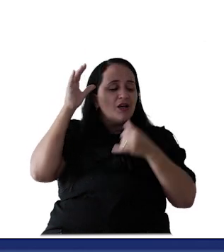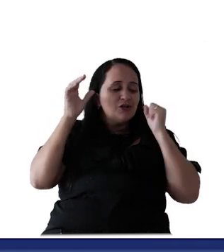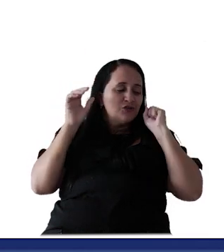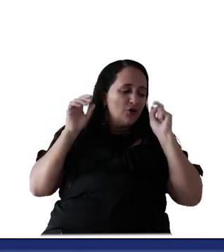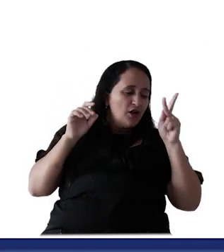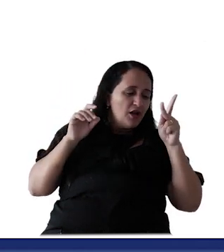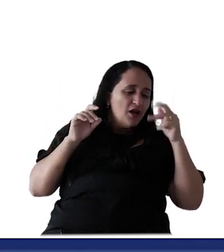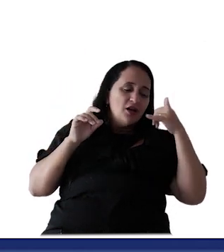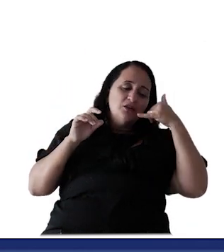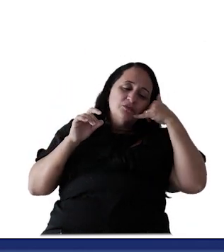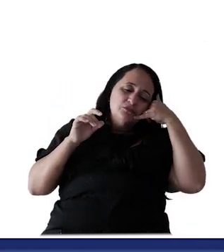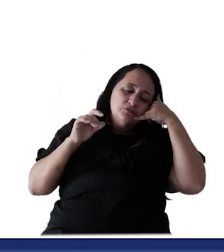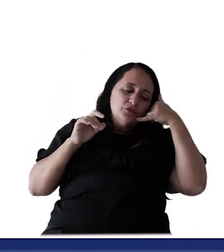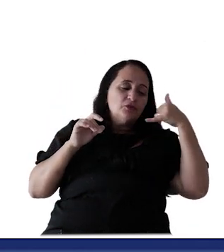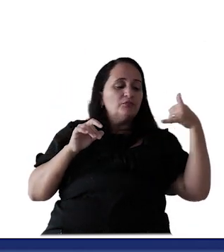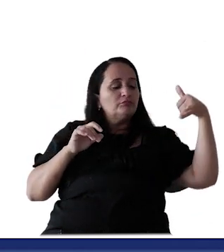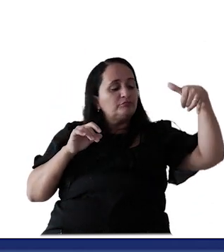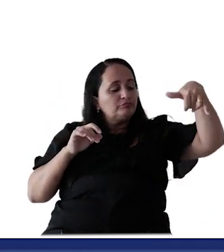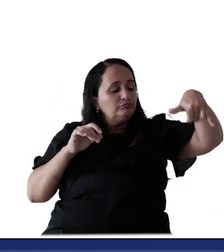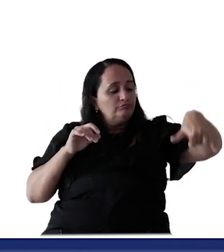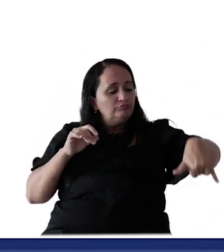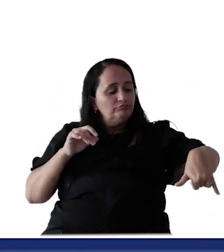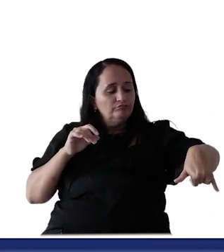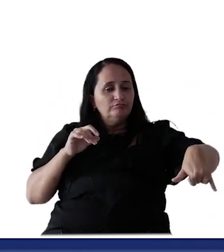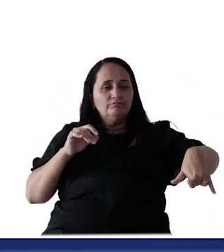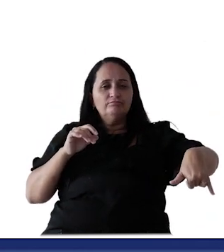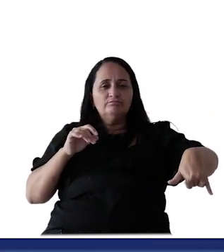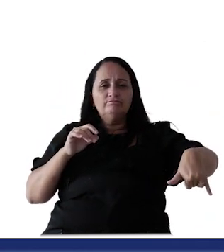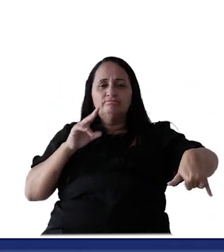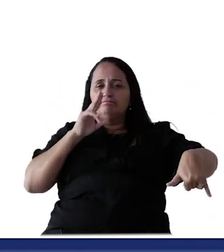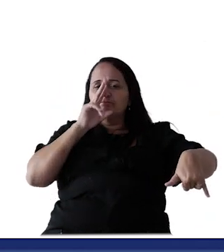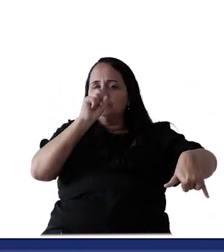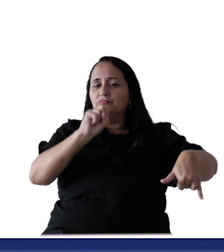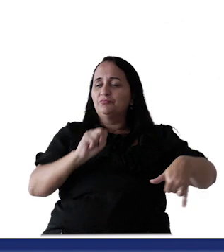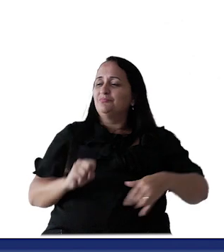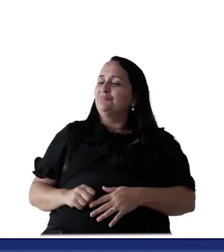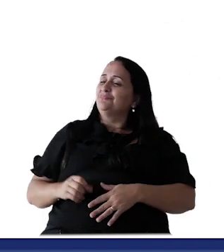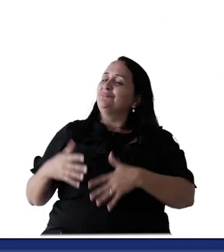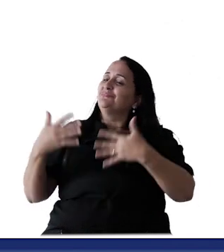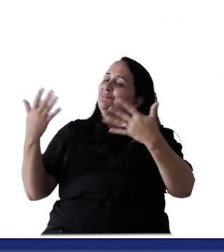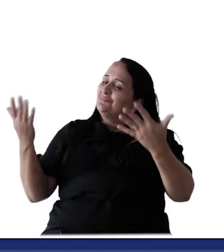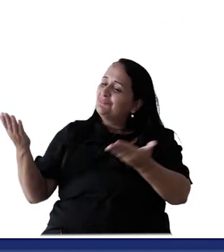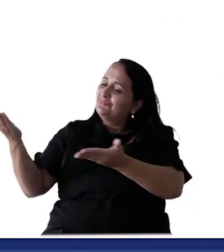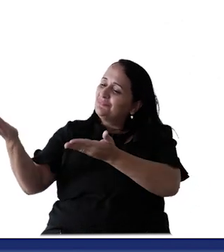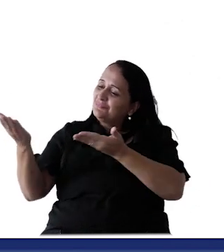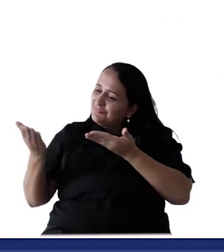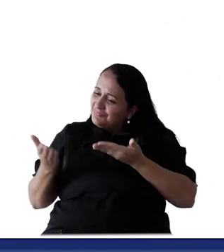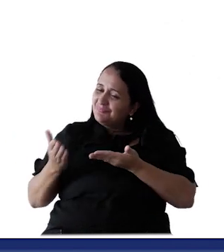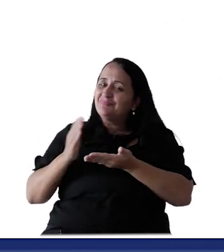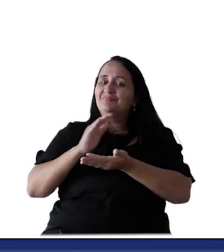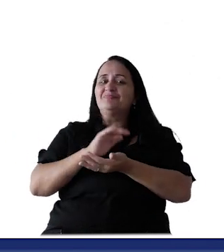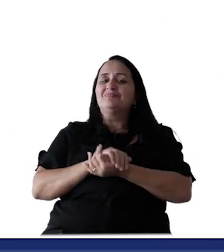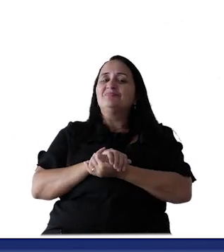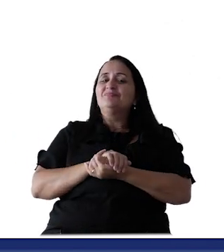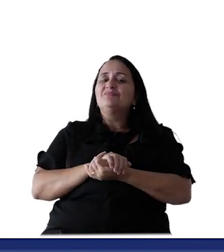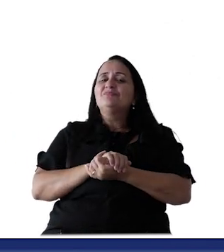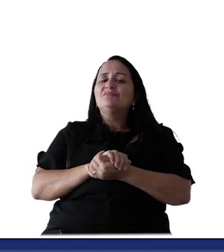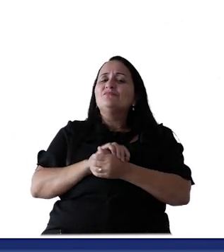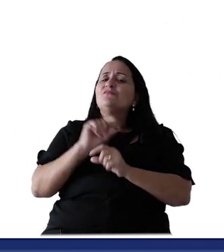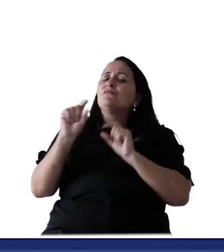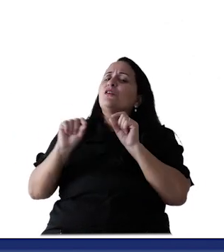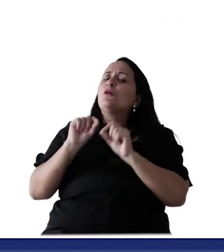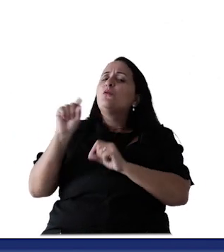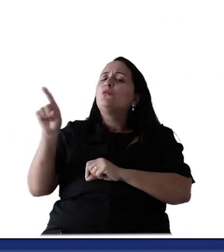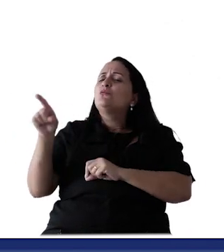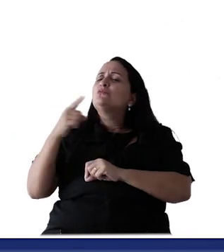um abraço. Bate o fone no gancho com força e vai atender o rapaz que o aguarda. Pois não, o que o